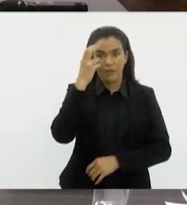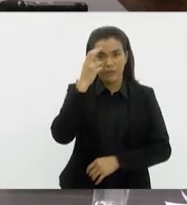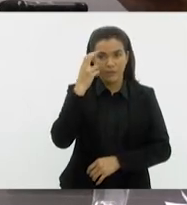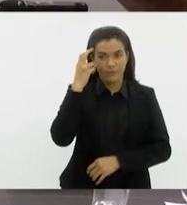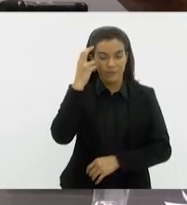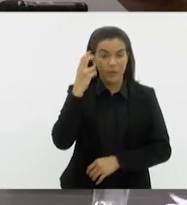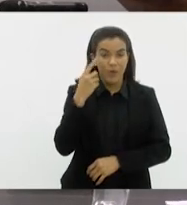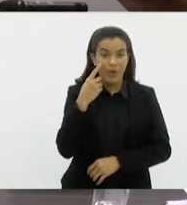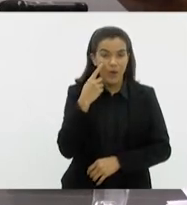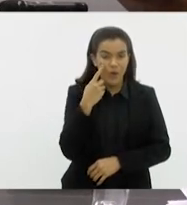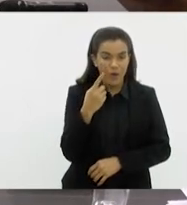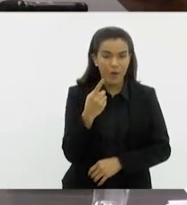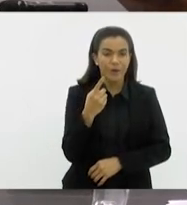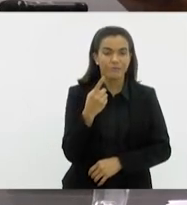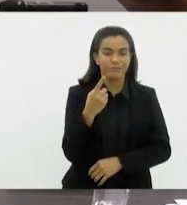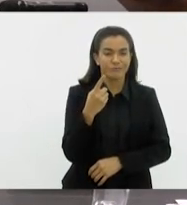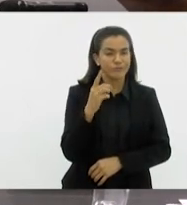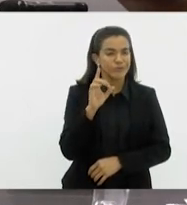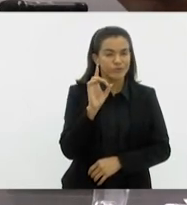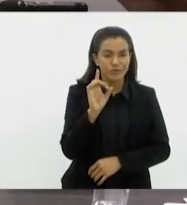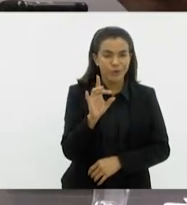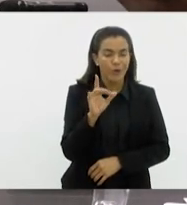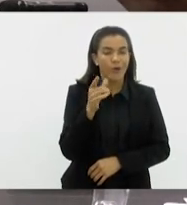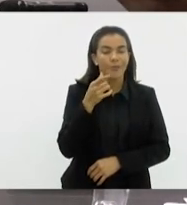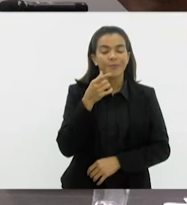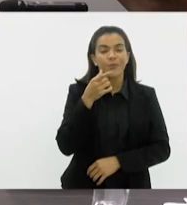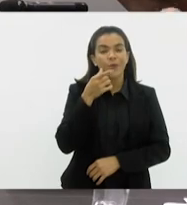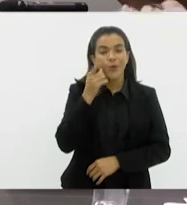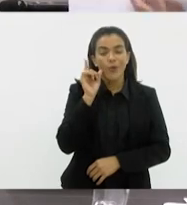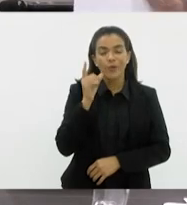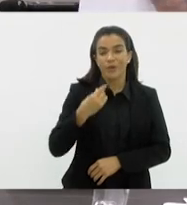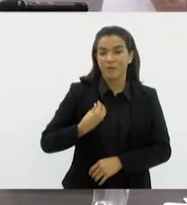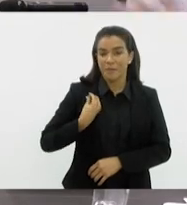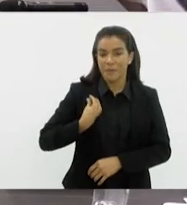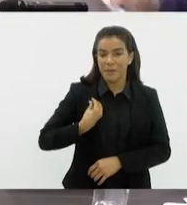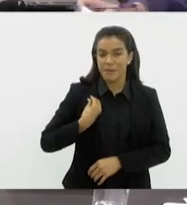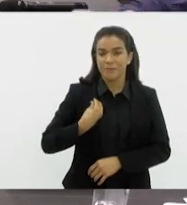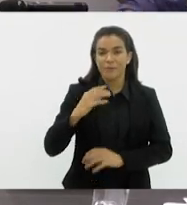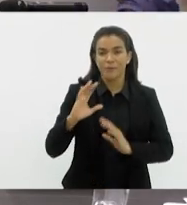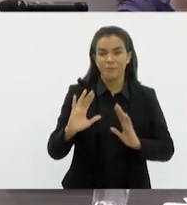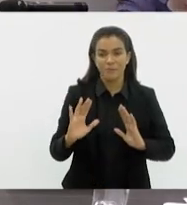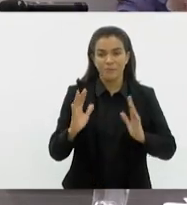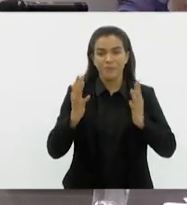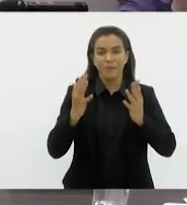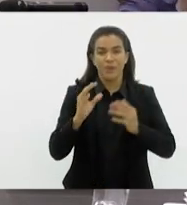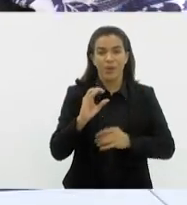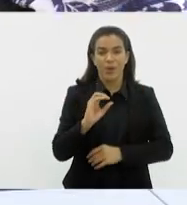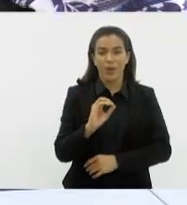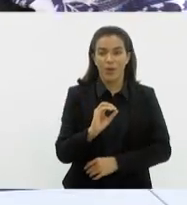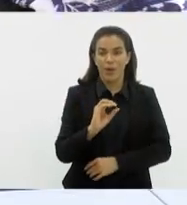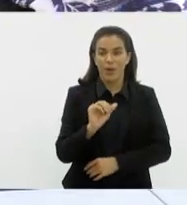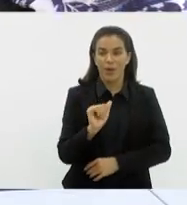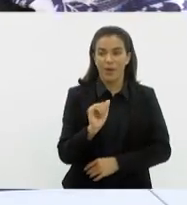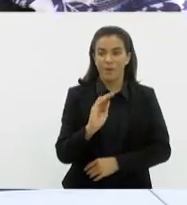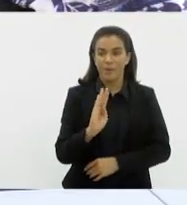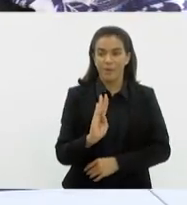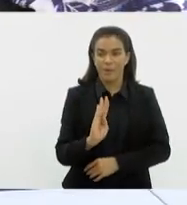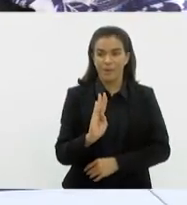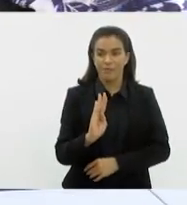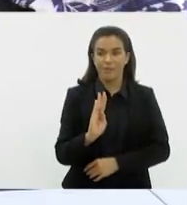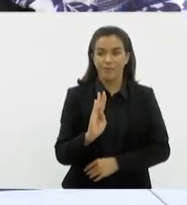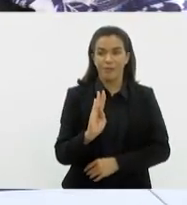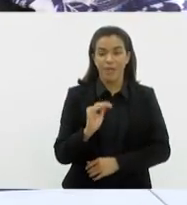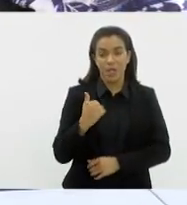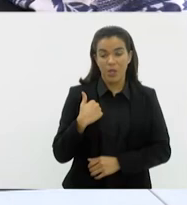tão importante. Só para uma última parte. Ontem eu estava participando de um evento lá na Ordem dos Advogados do Brasil, eu e a deputada Tia